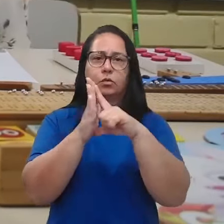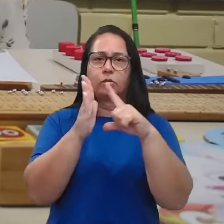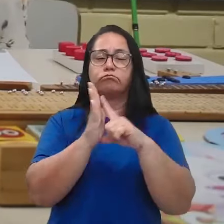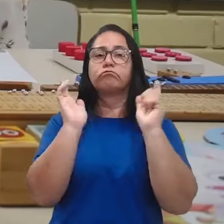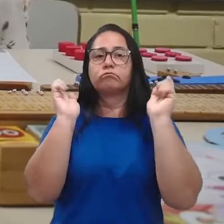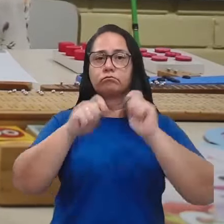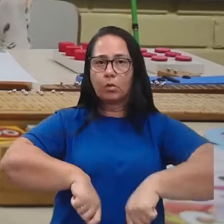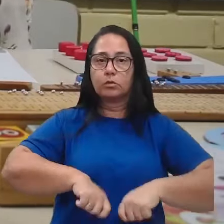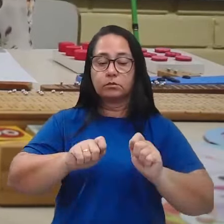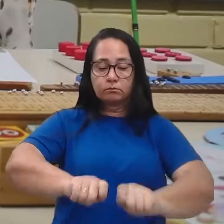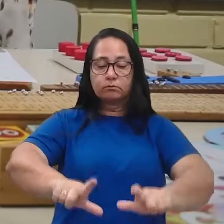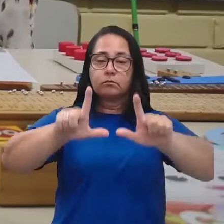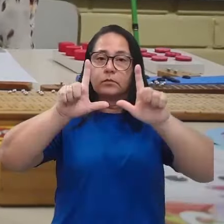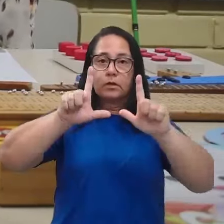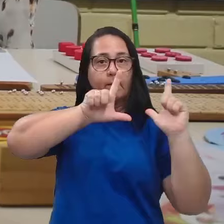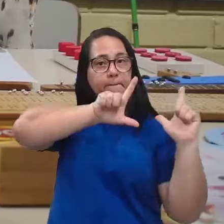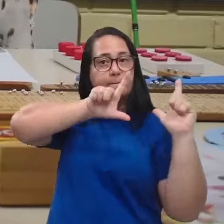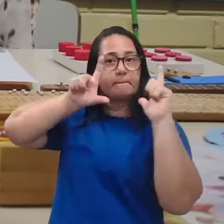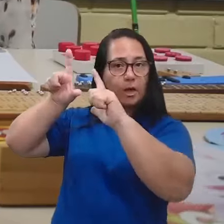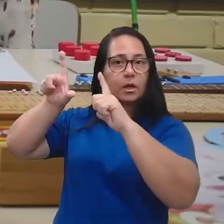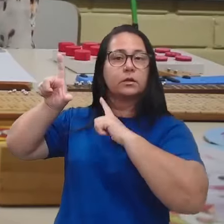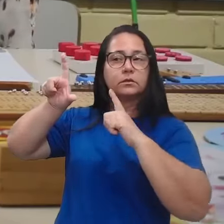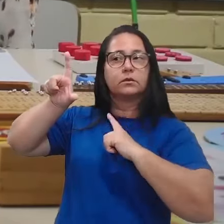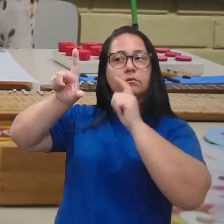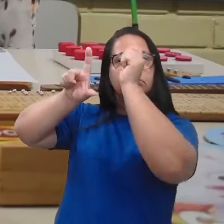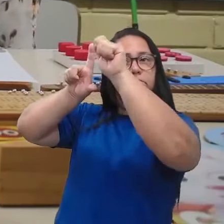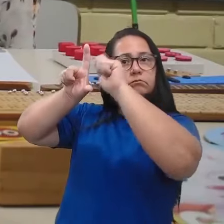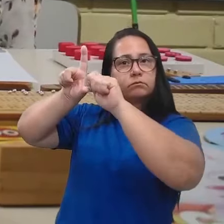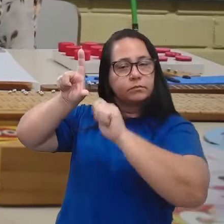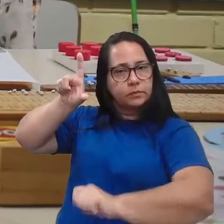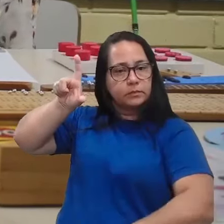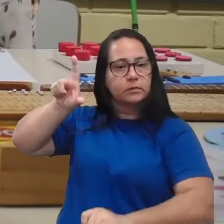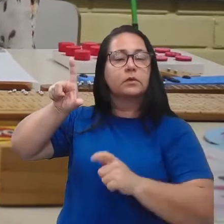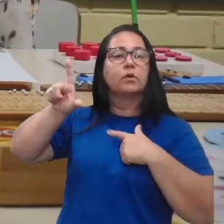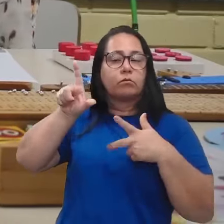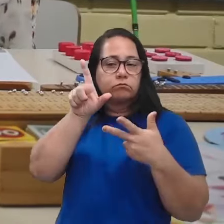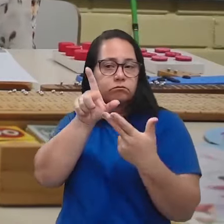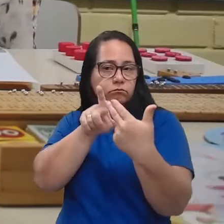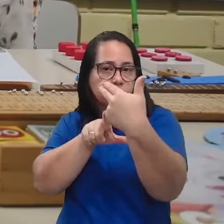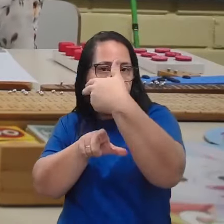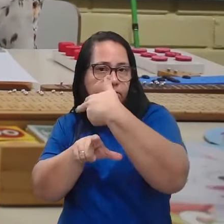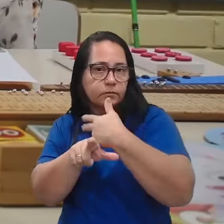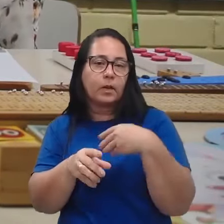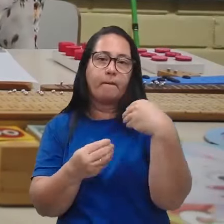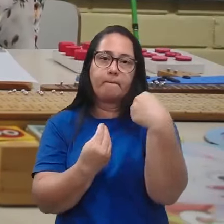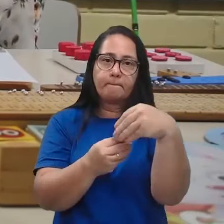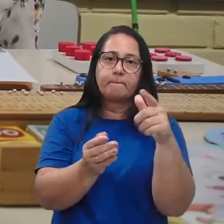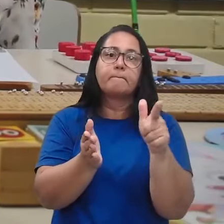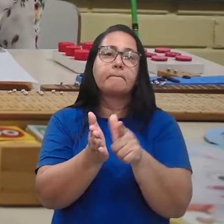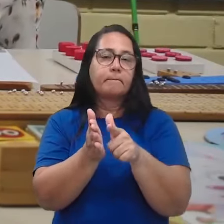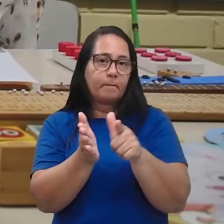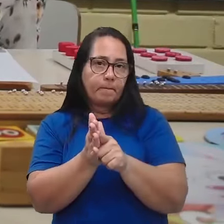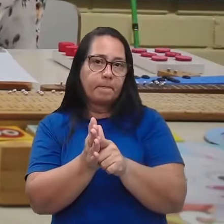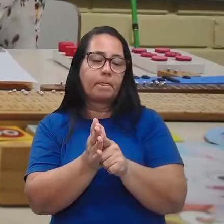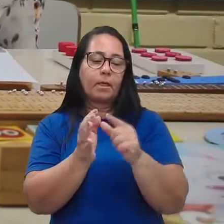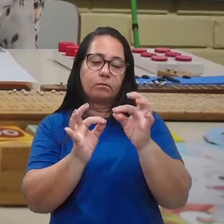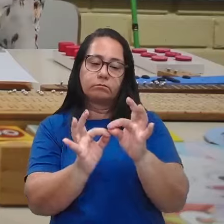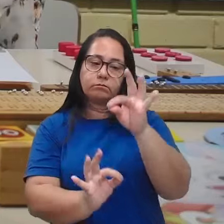daqui é a que a gente coloca na parede para mosquito, na janela para mosquito. Então, você recorta o papelão do tamanho da folha do papel ofício,